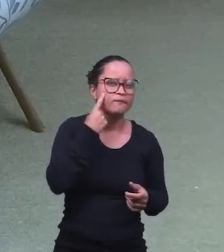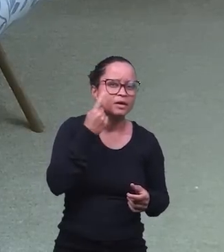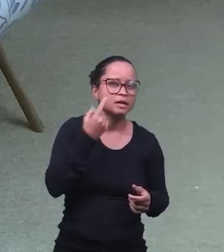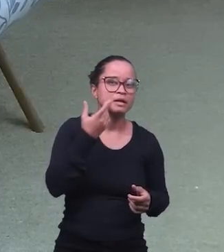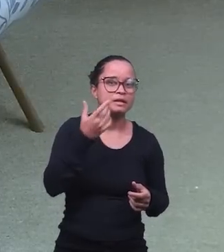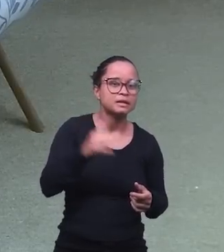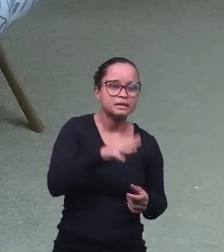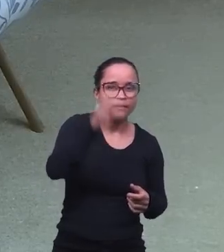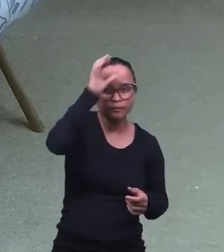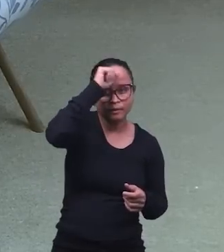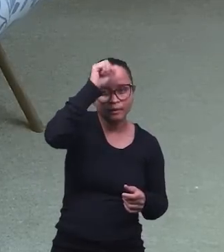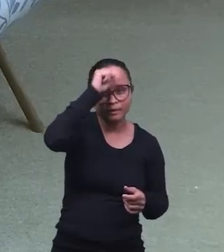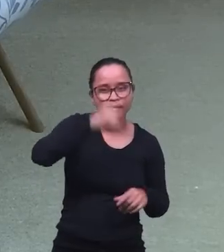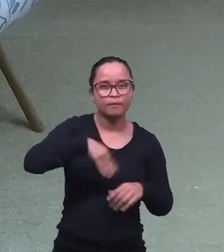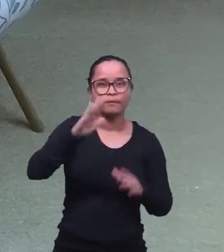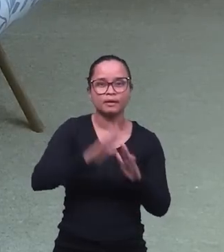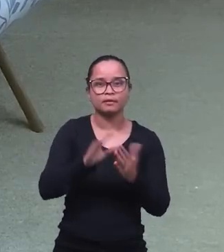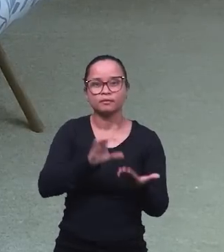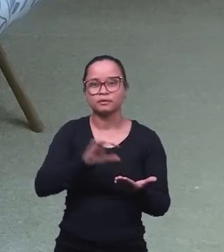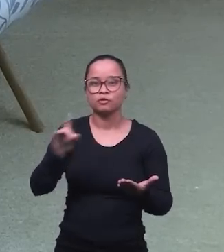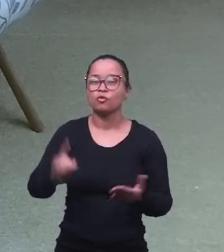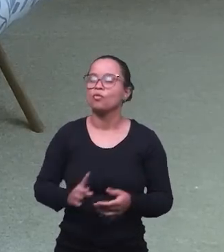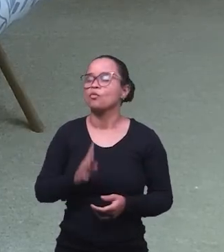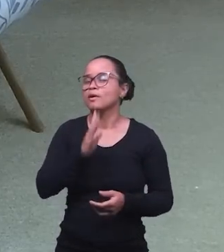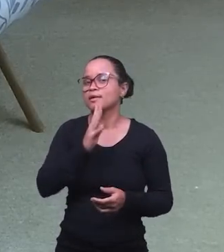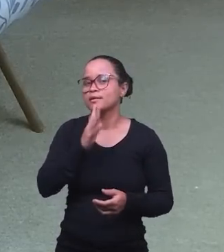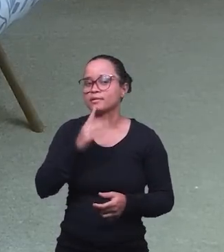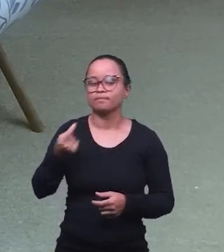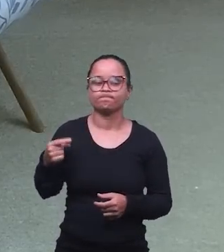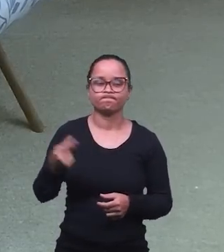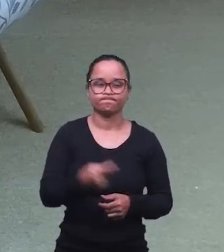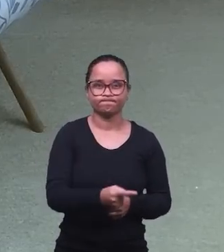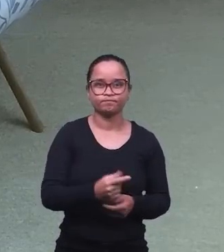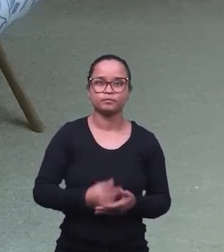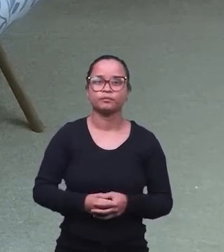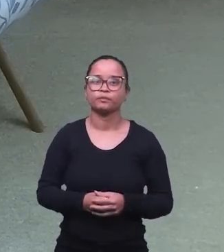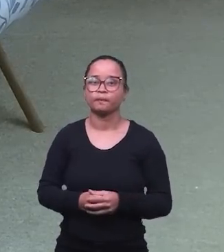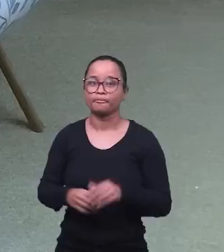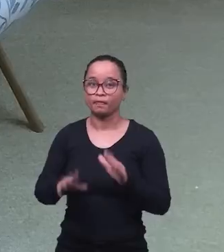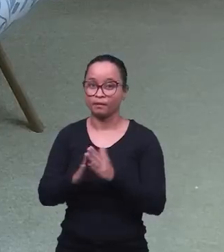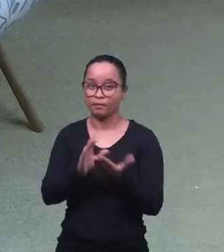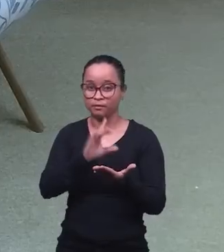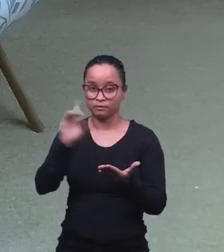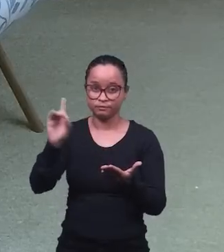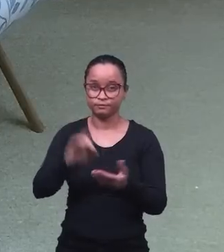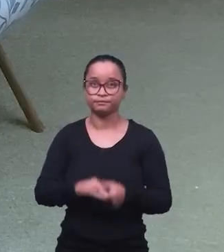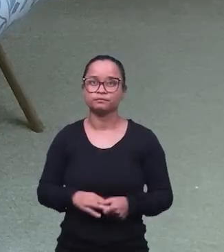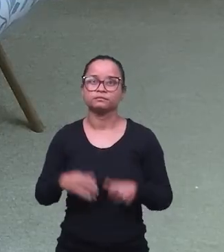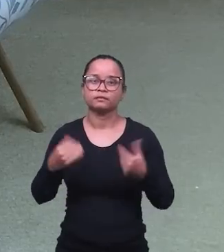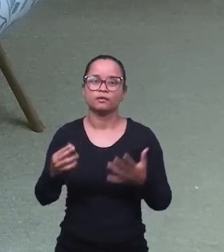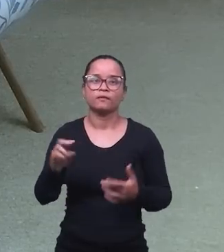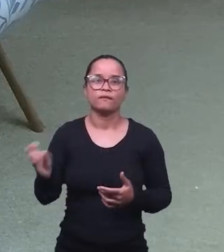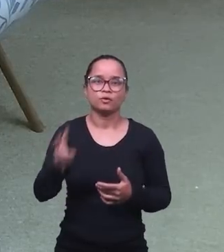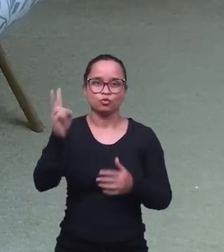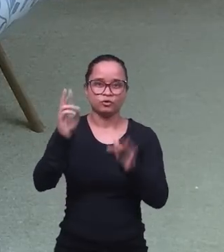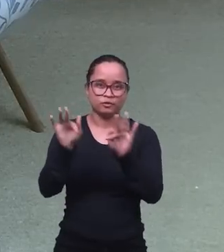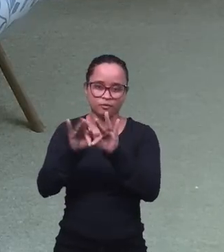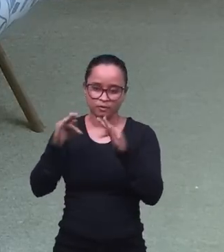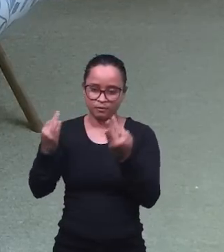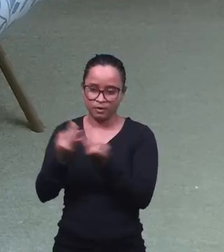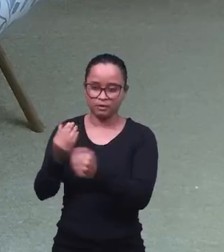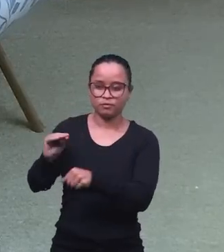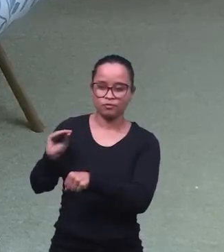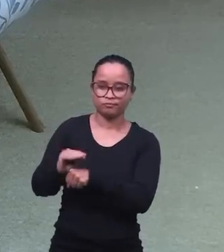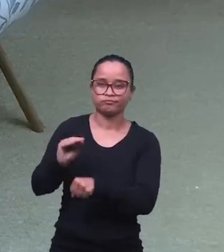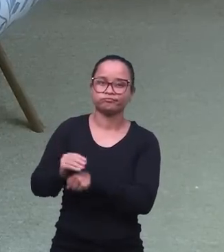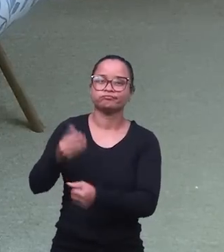dia ansiando aprender mais da palavra do Senhor, né? Tendo esse conhecimento da profundidade da palavra do Senhor. Isso mesmo. Os valores familiares